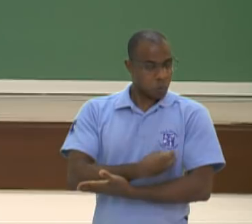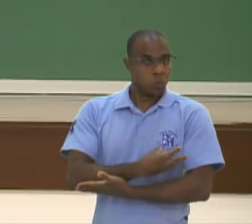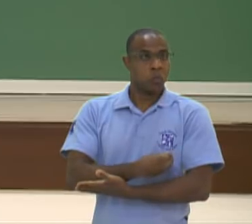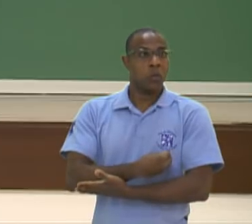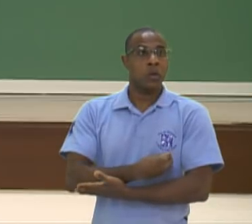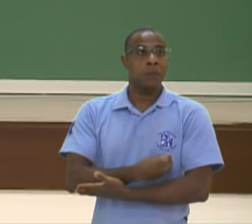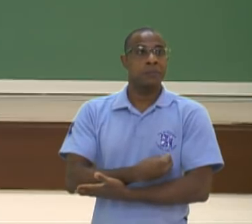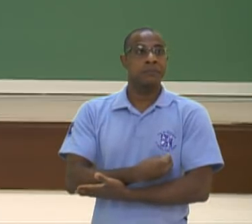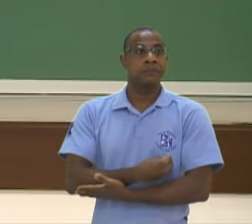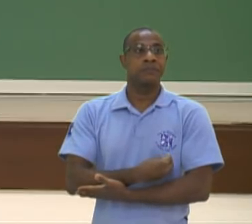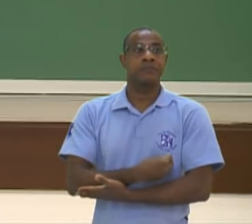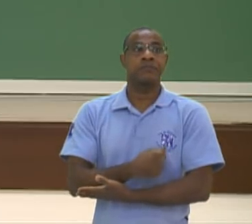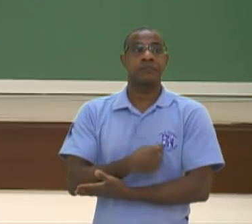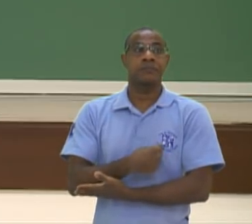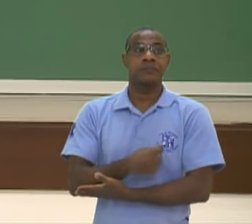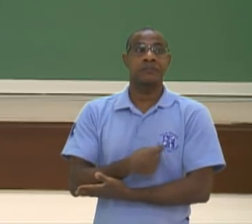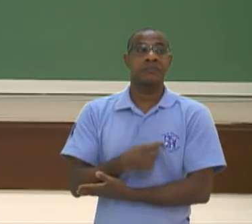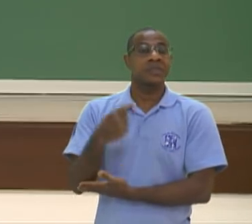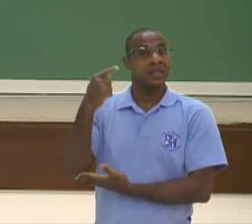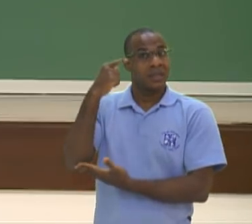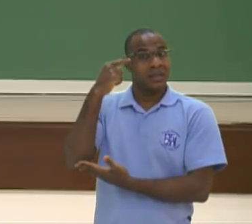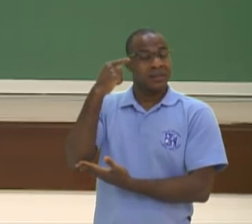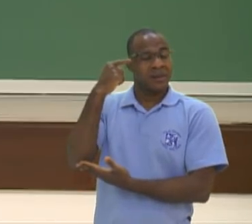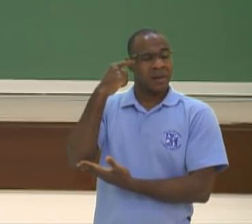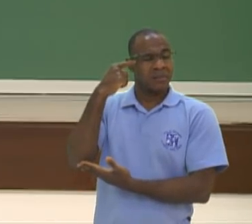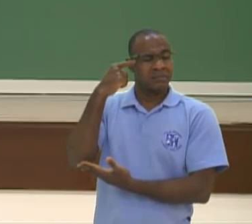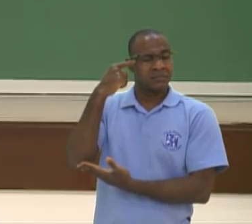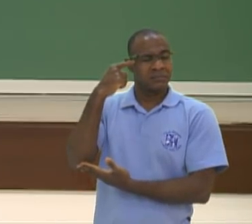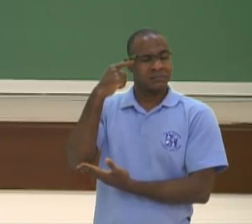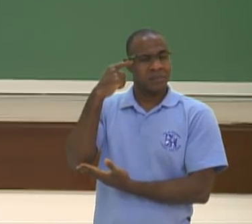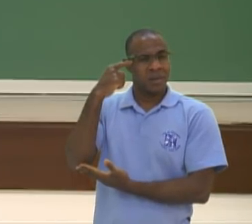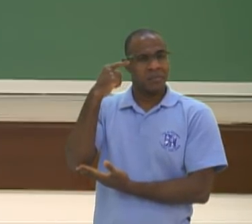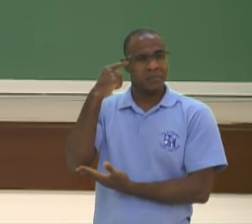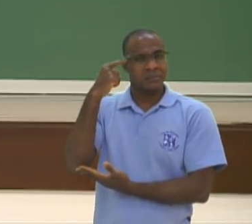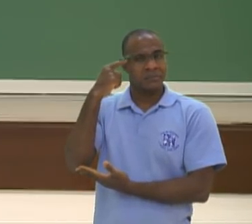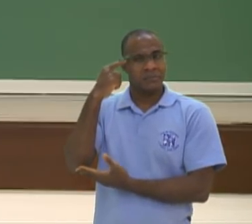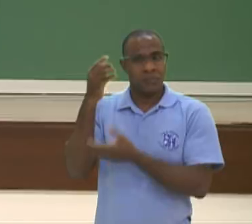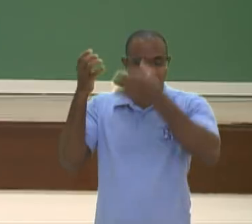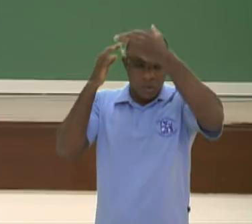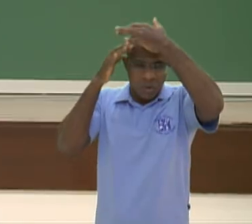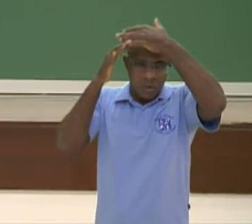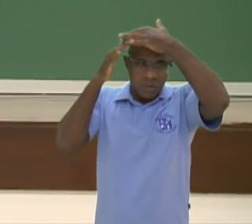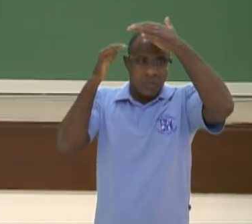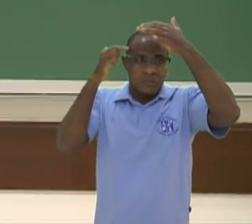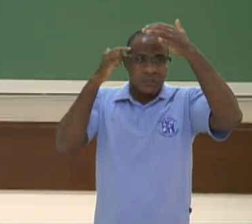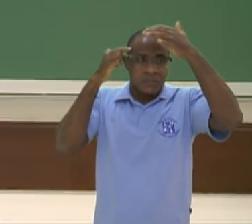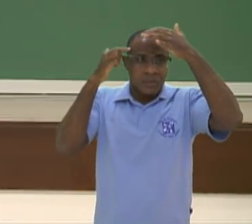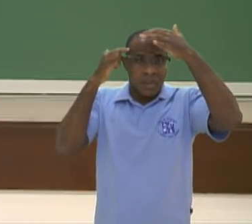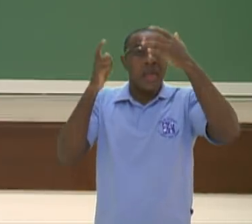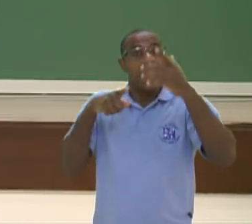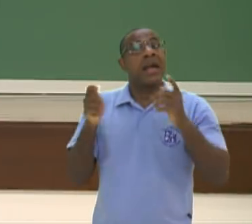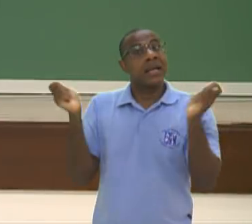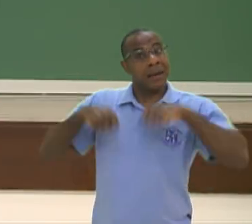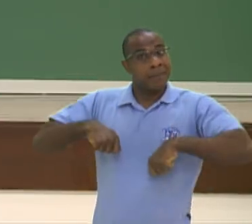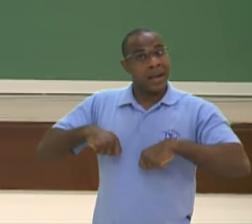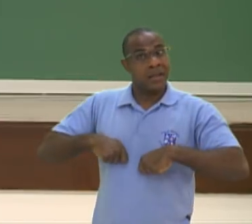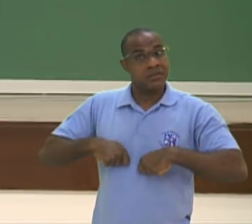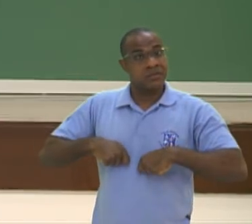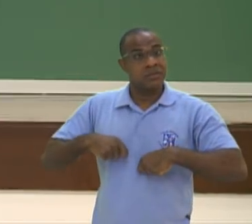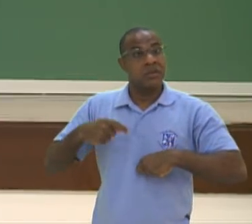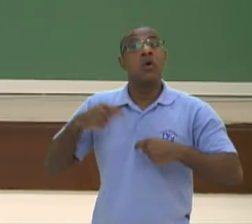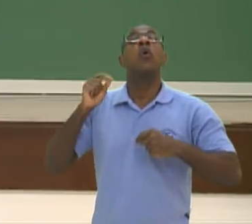mamas, por ser uma glândula que está localizada lá no cérebro, é capaz o organismo dessa mulher